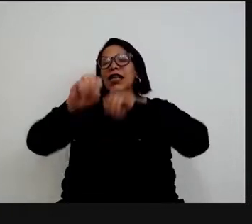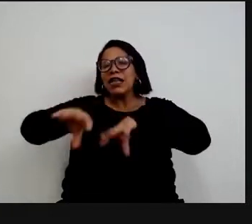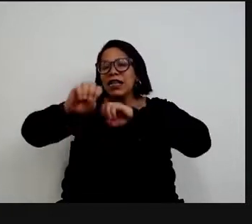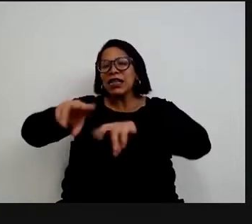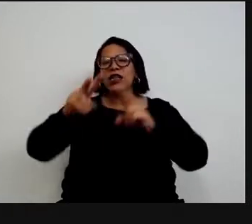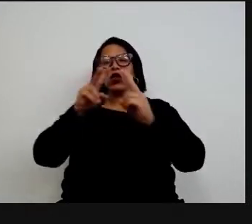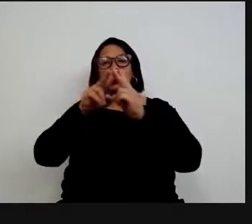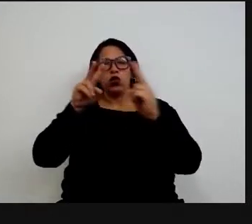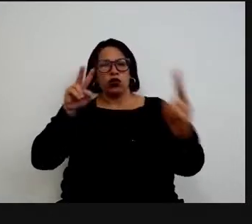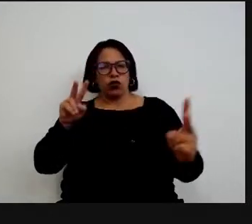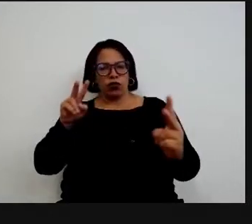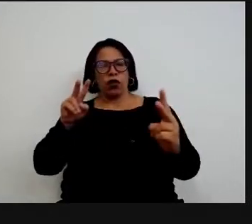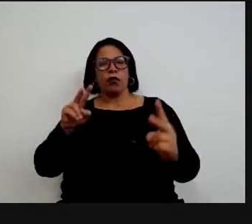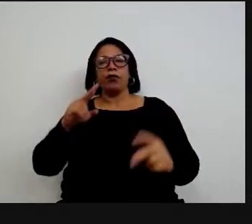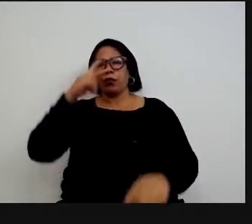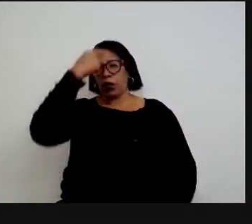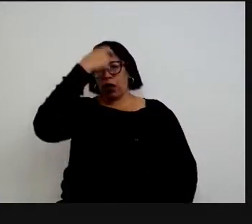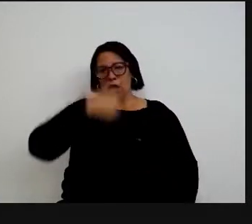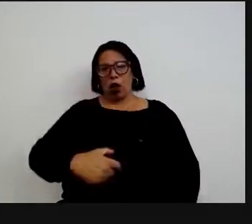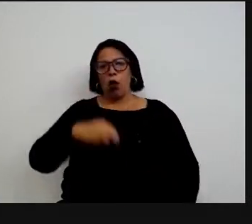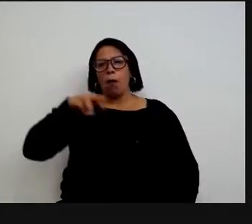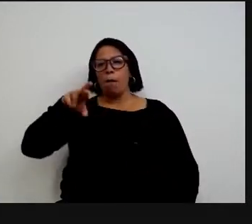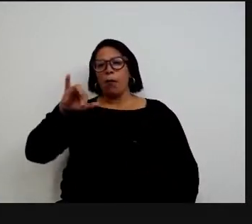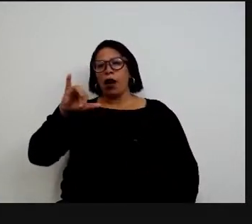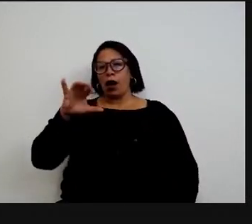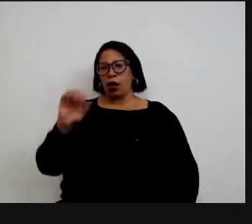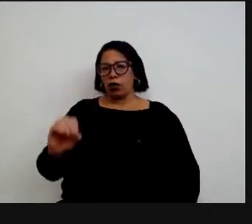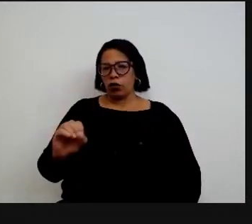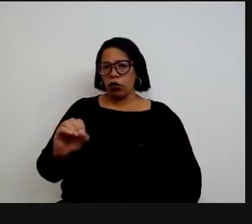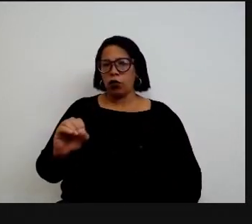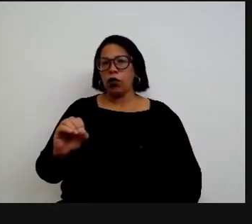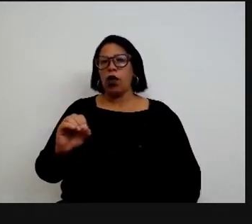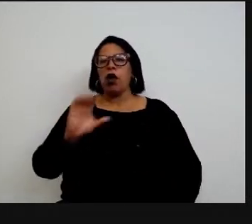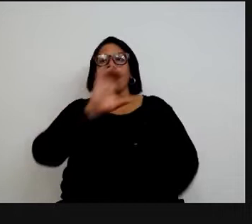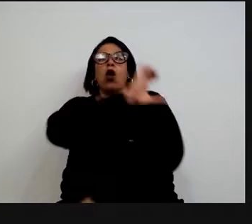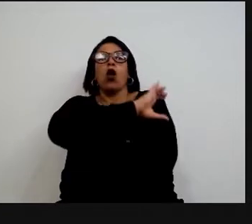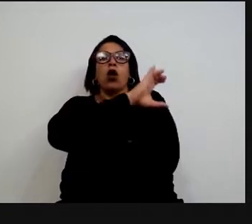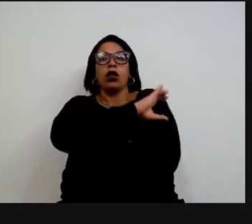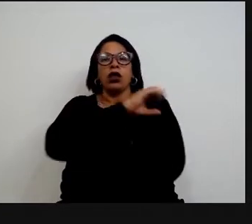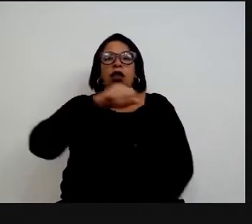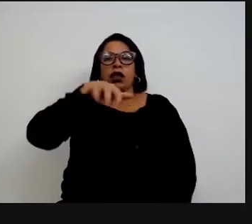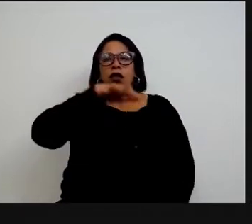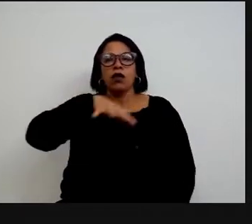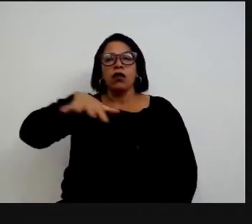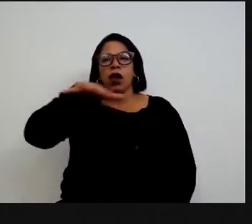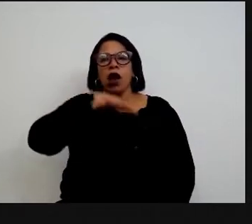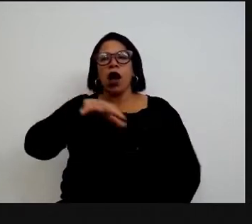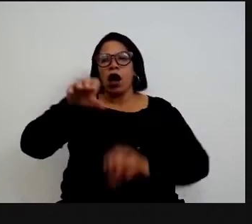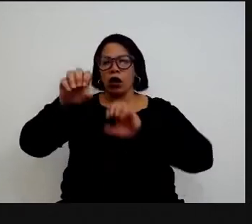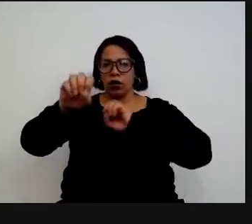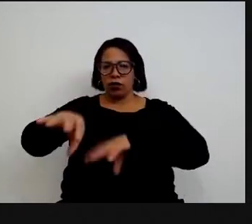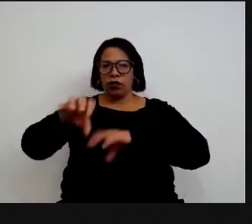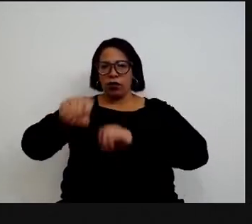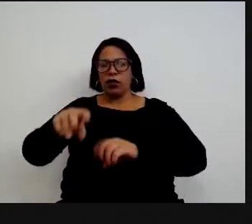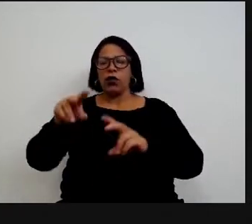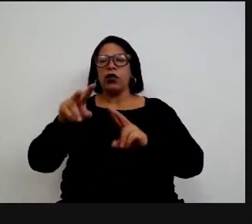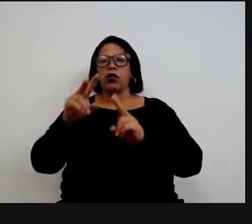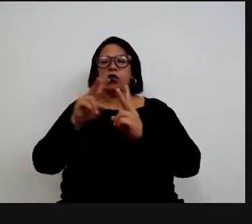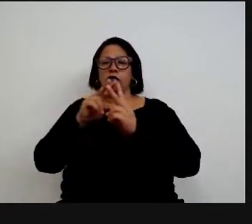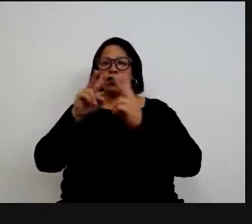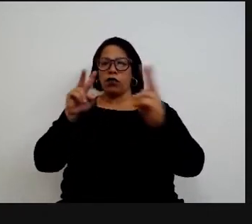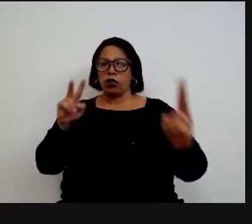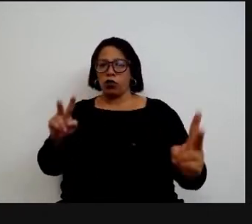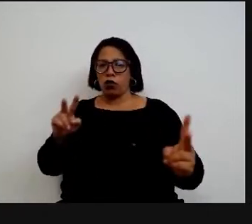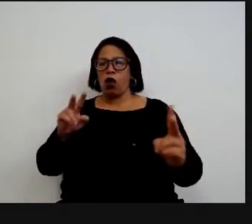digital. Deixa eu me apresentar. Eu sou Márcio Martins, sou o coordenador dessa área de educação à